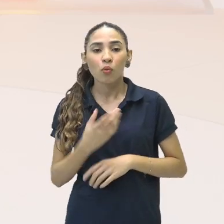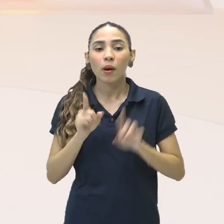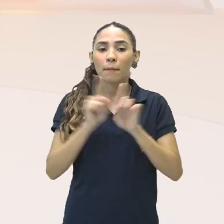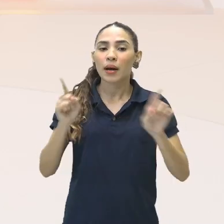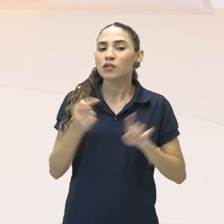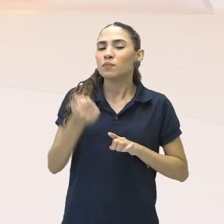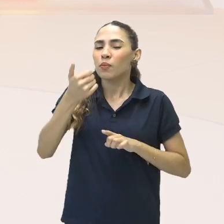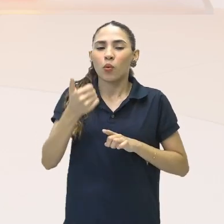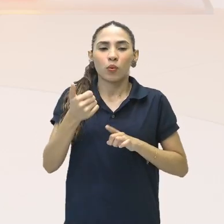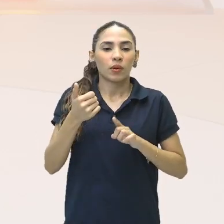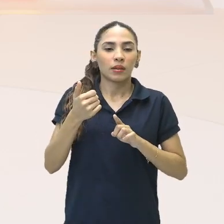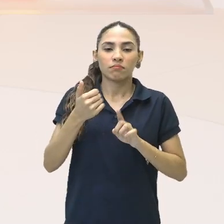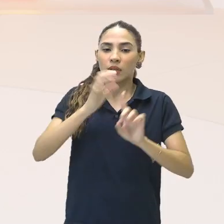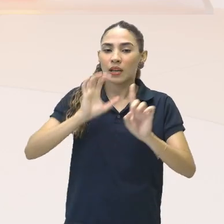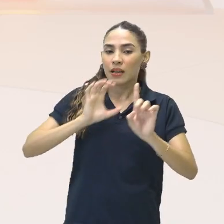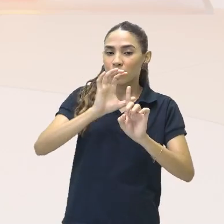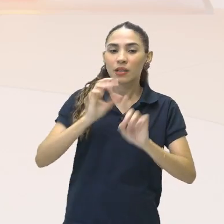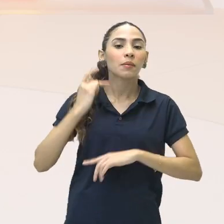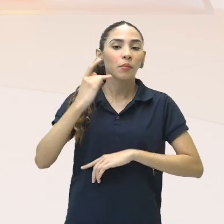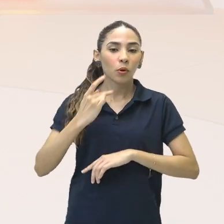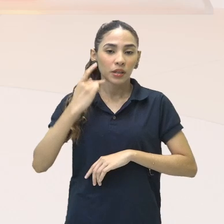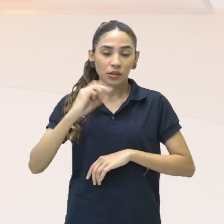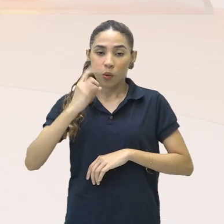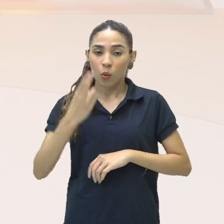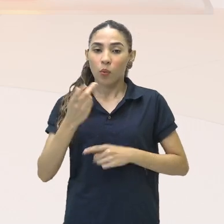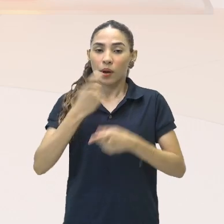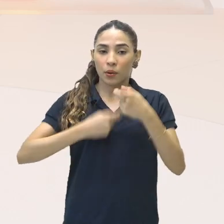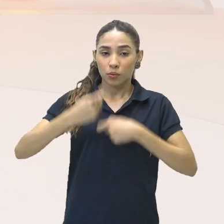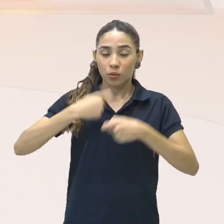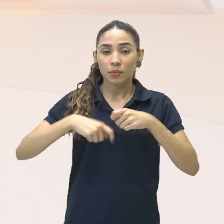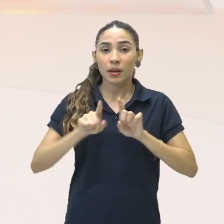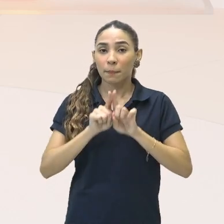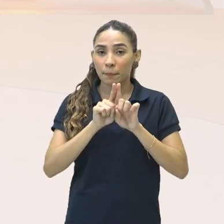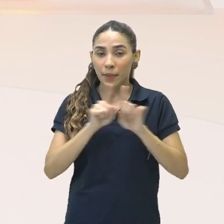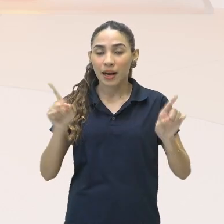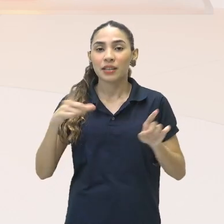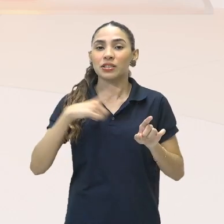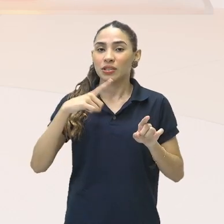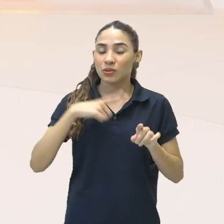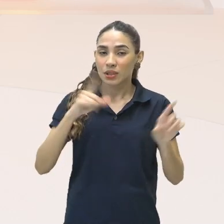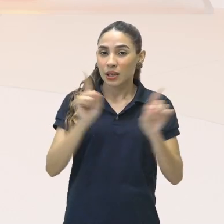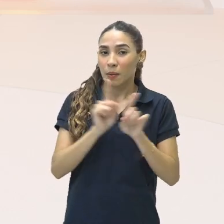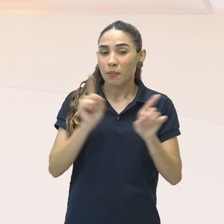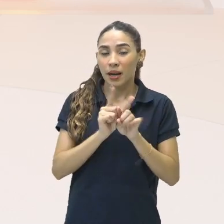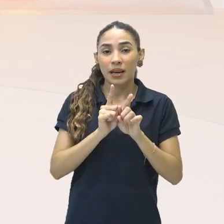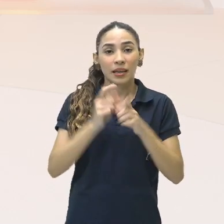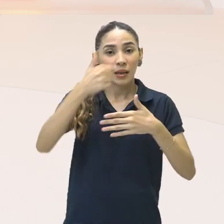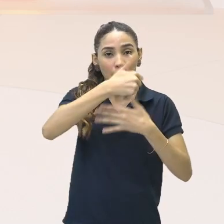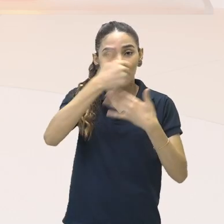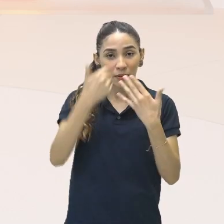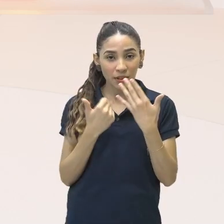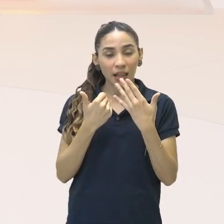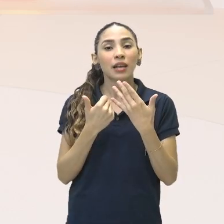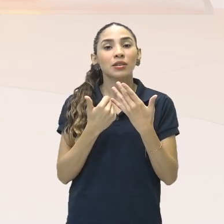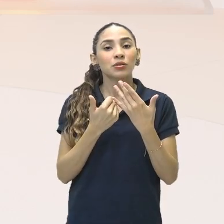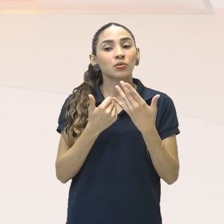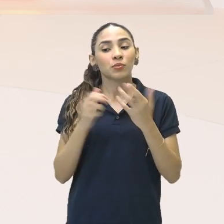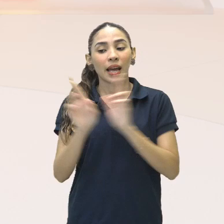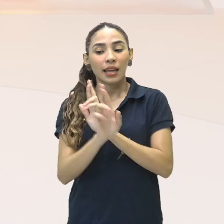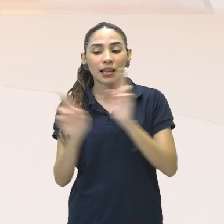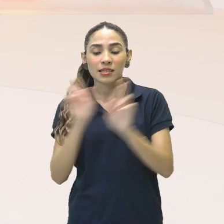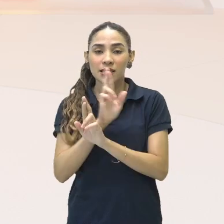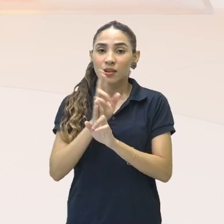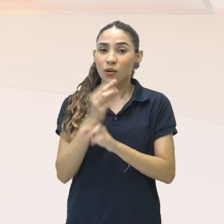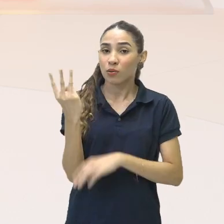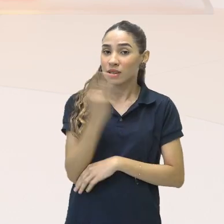pouca influência política ou econômica, porém, né, possuíam ali alguns privilégios em relação ao